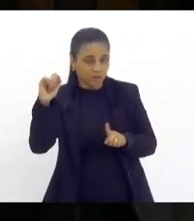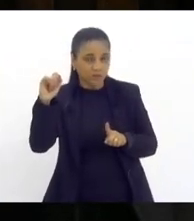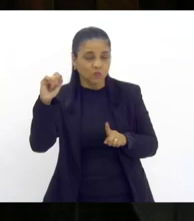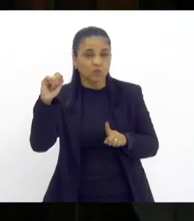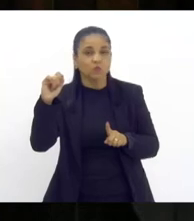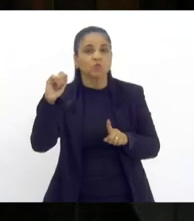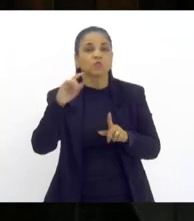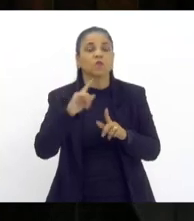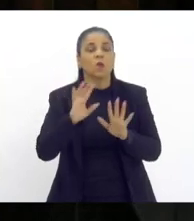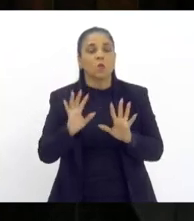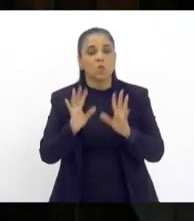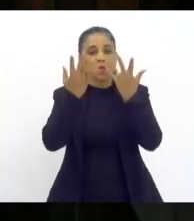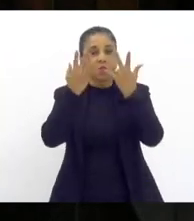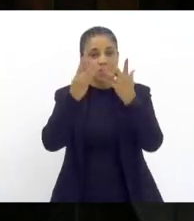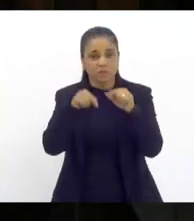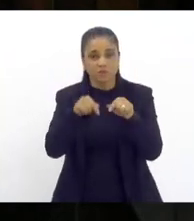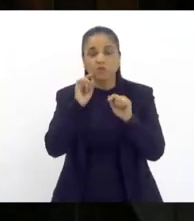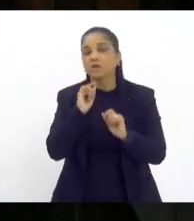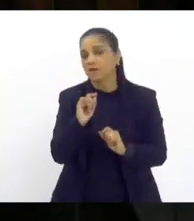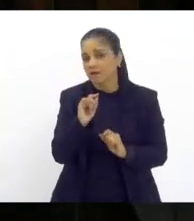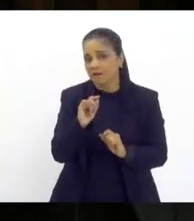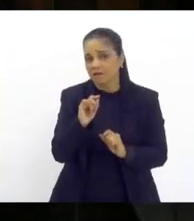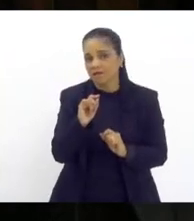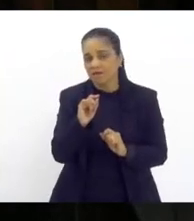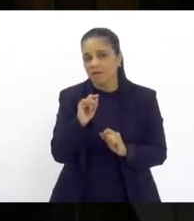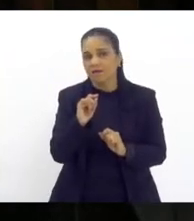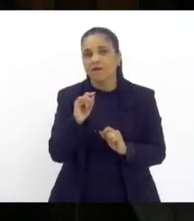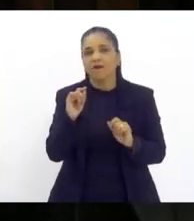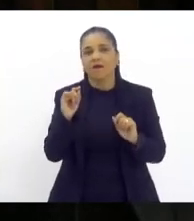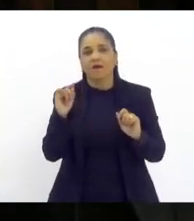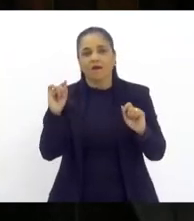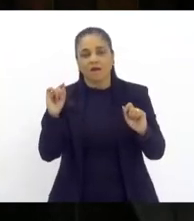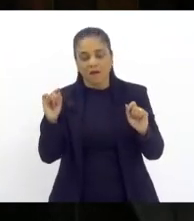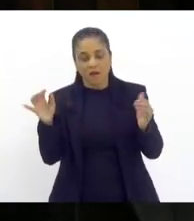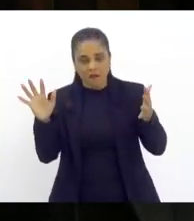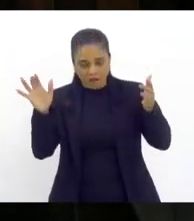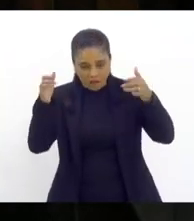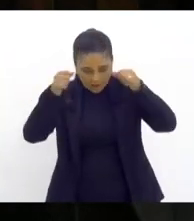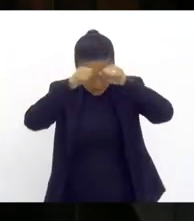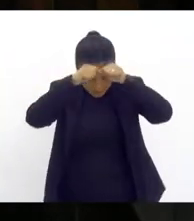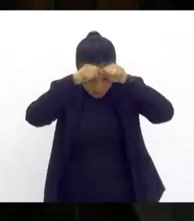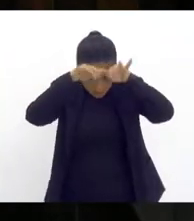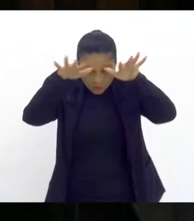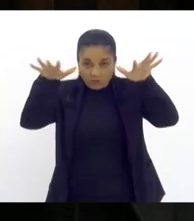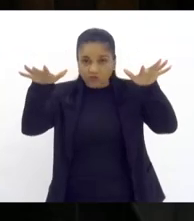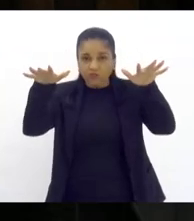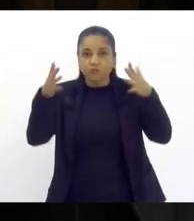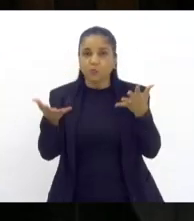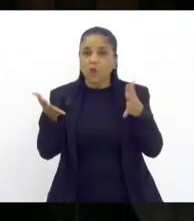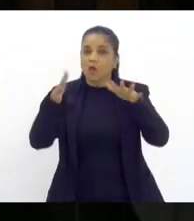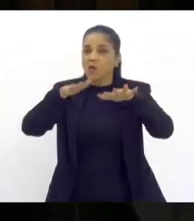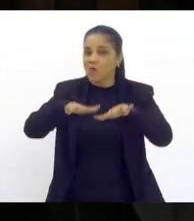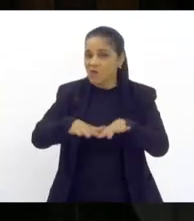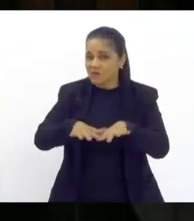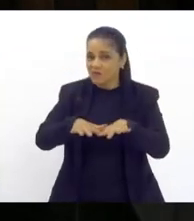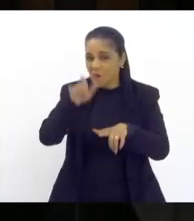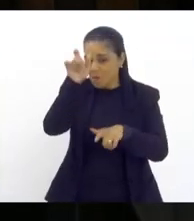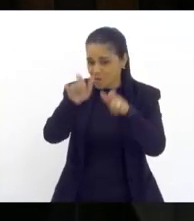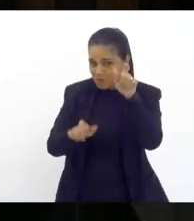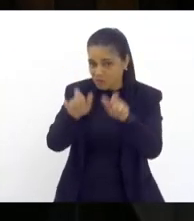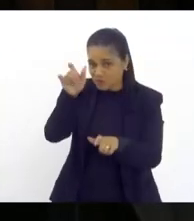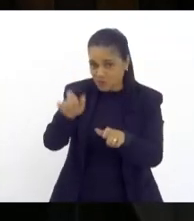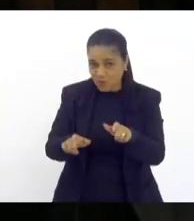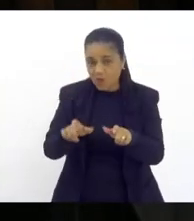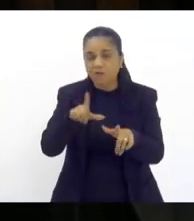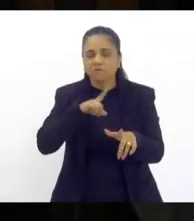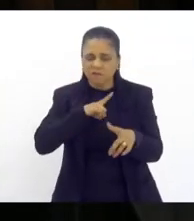alusivo, comemorativo, a questão dos autistas, da inclusão das pessoas com autismo. Então, há muitos projetos